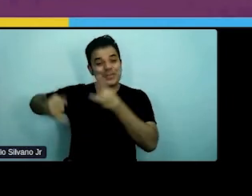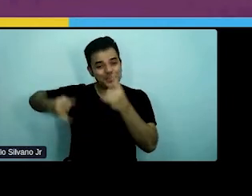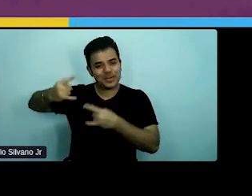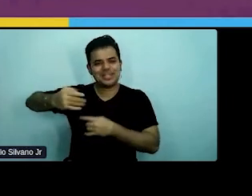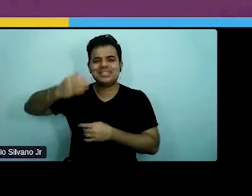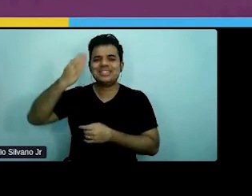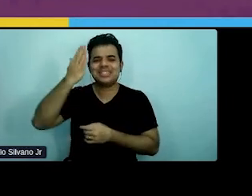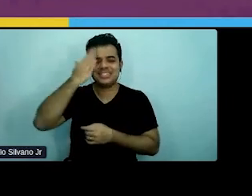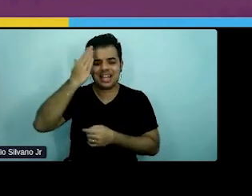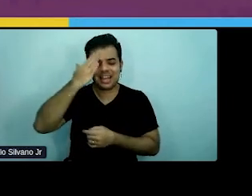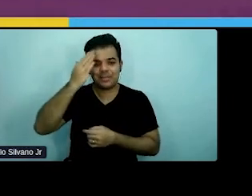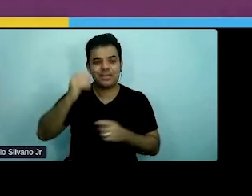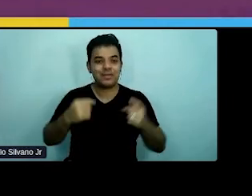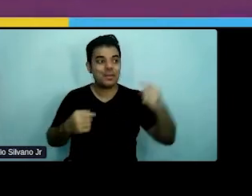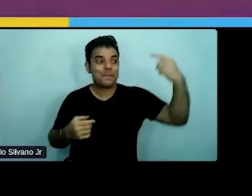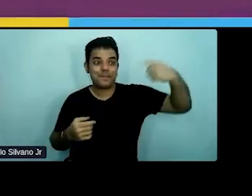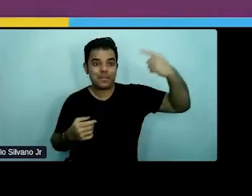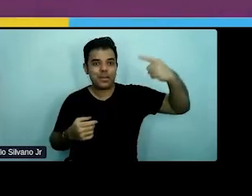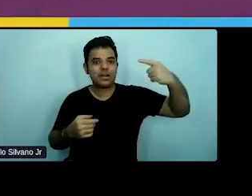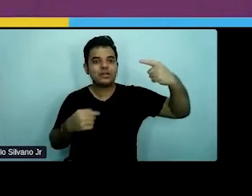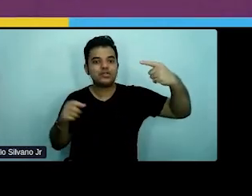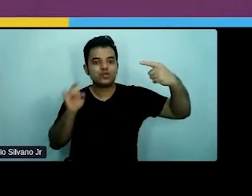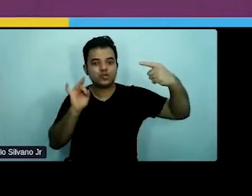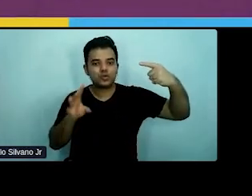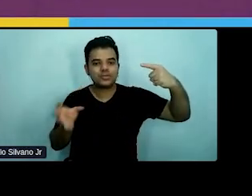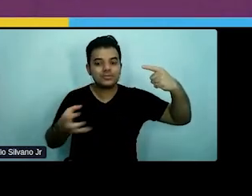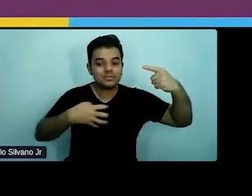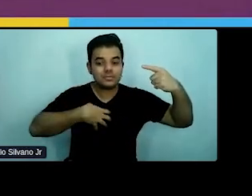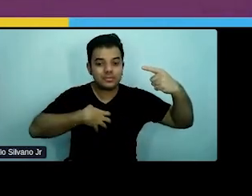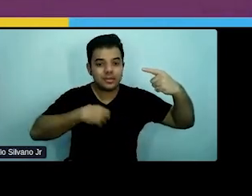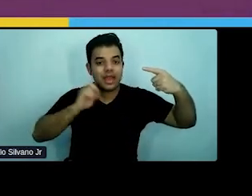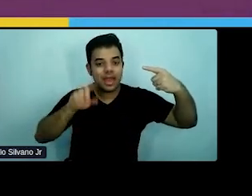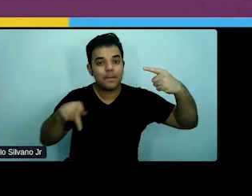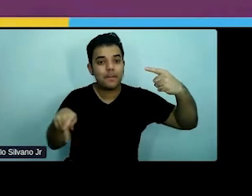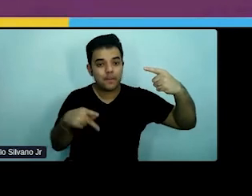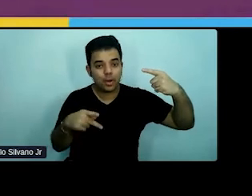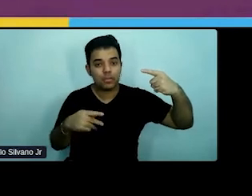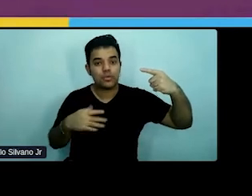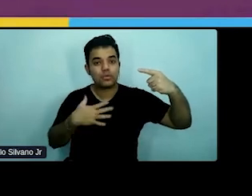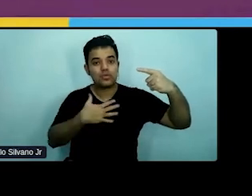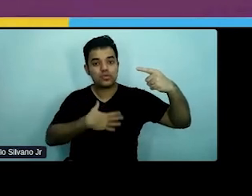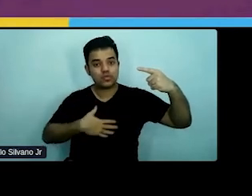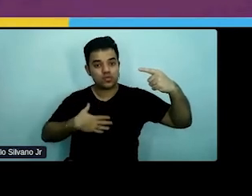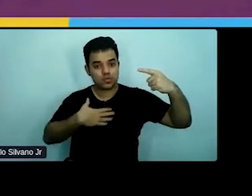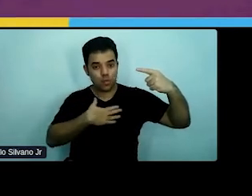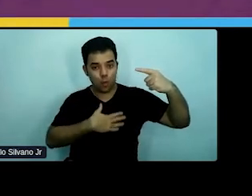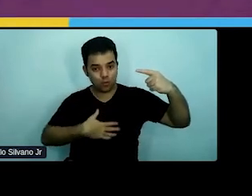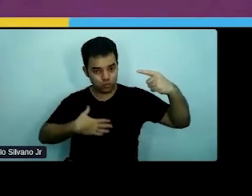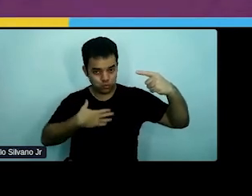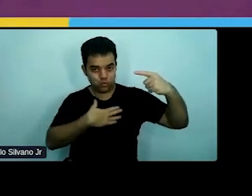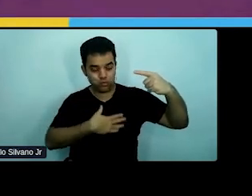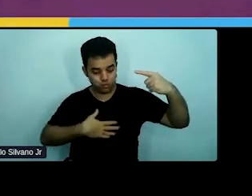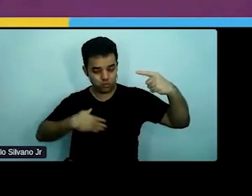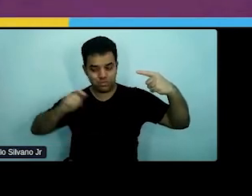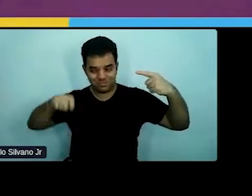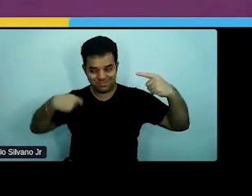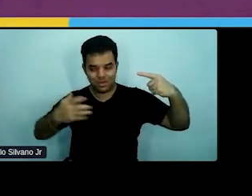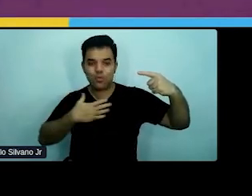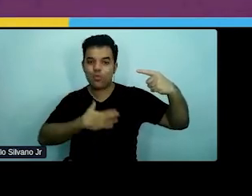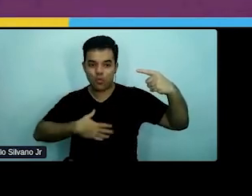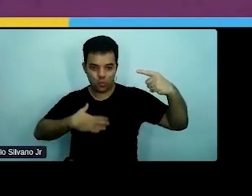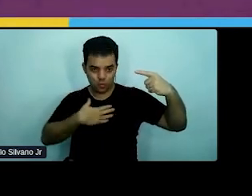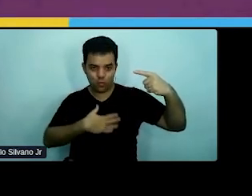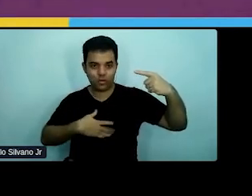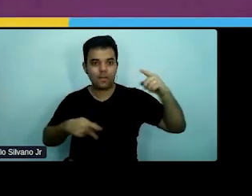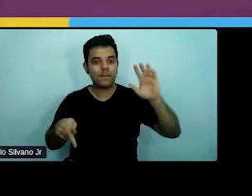que o gosto da primeira sentença estaria associado ao movimento gostar, né, ao sinal gostar, se